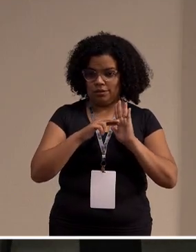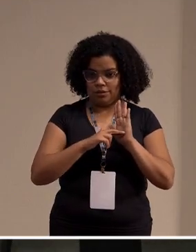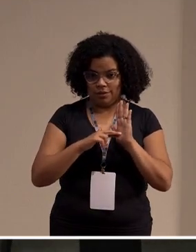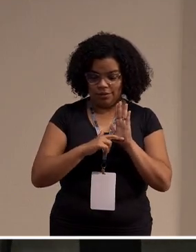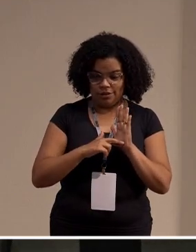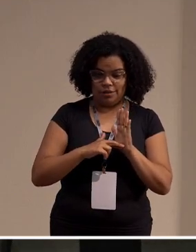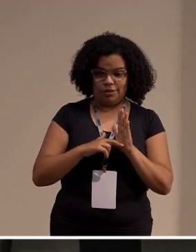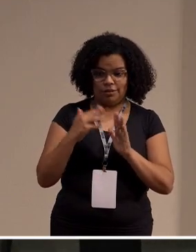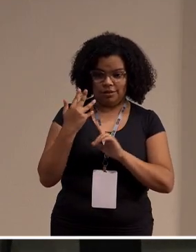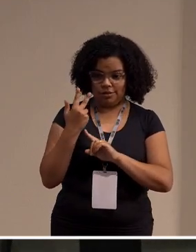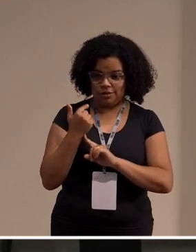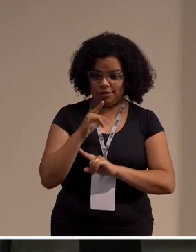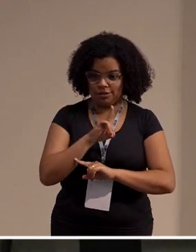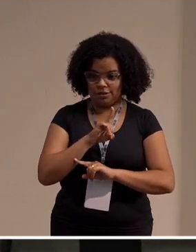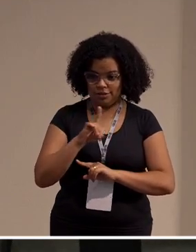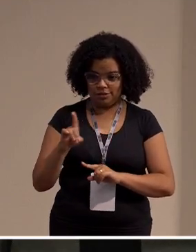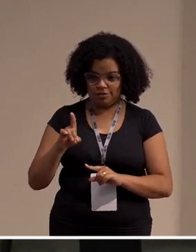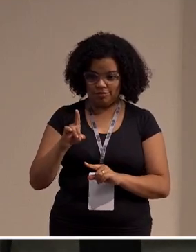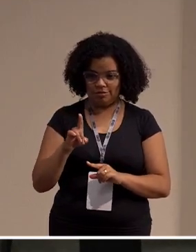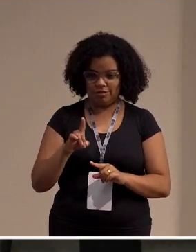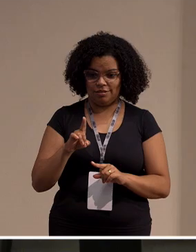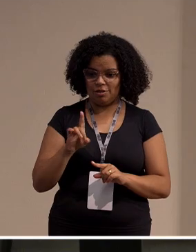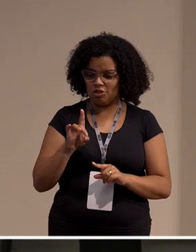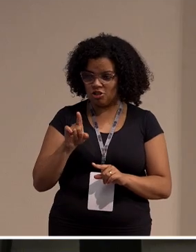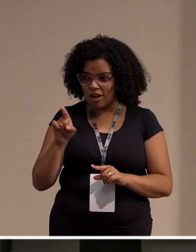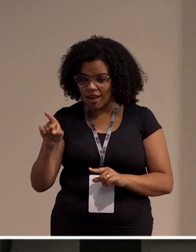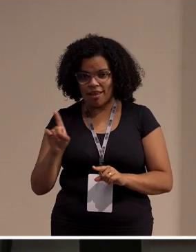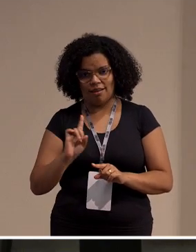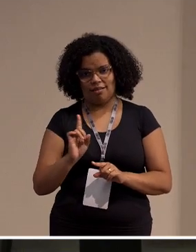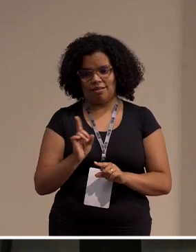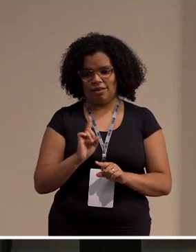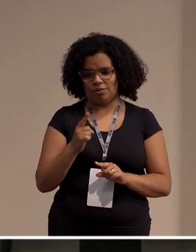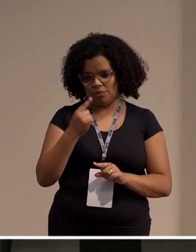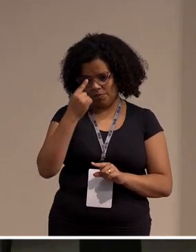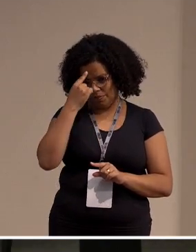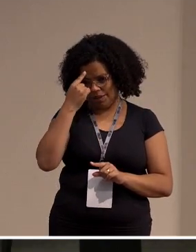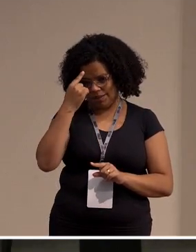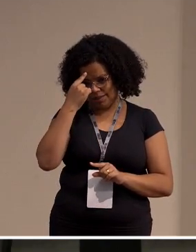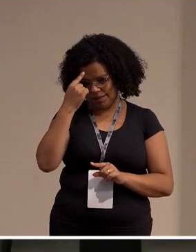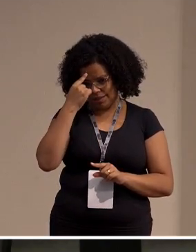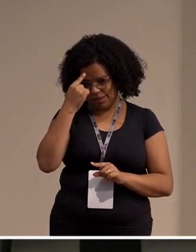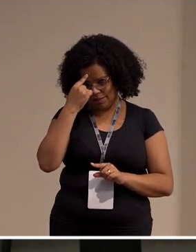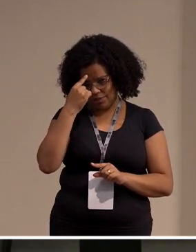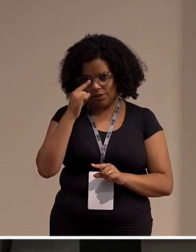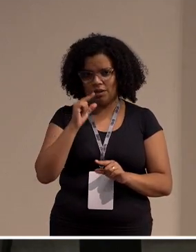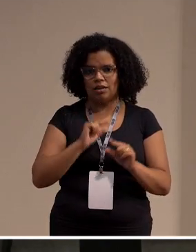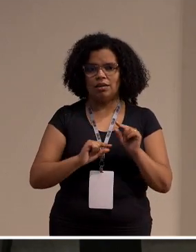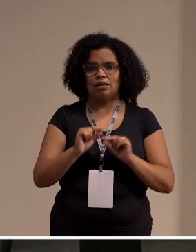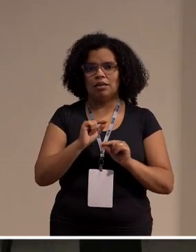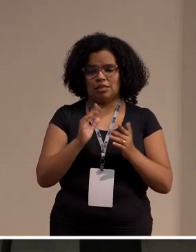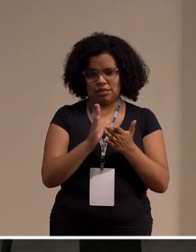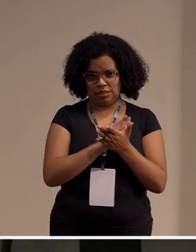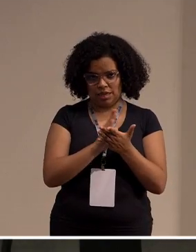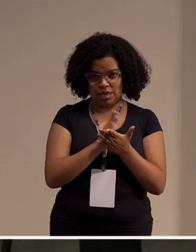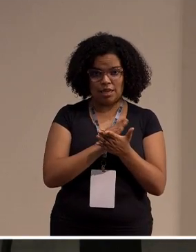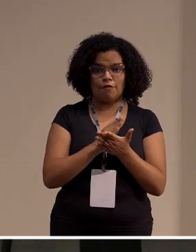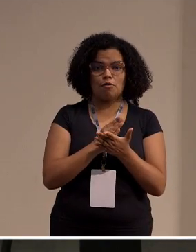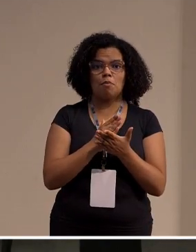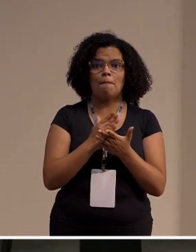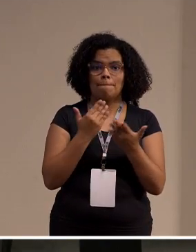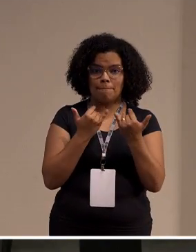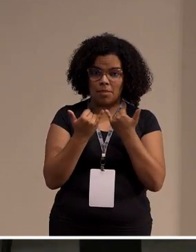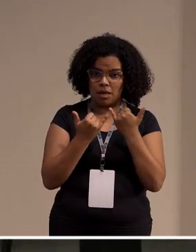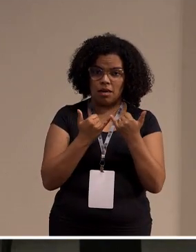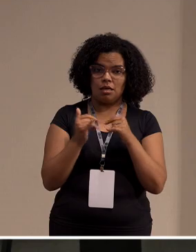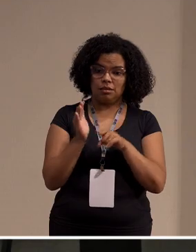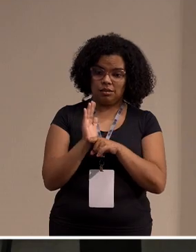atriz, mas não só ela, né? Então, pensando, né, nisso, dos seus livros, esse livro é muito cinematográfico. Eu queria que você falasse um